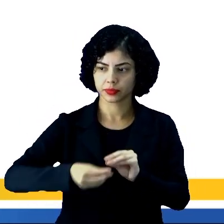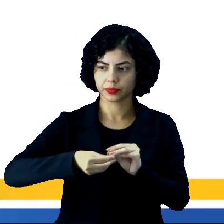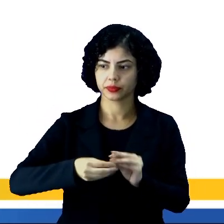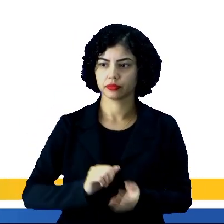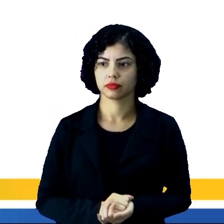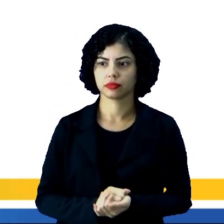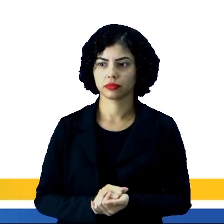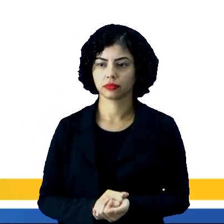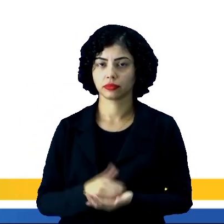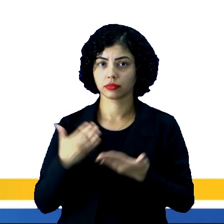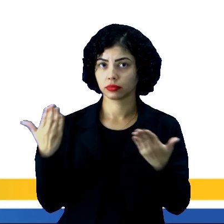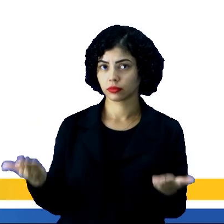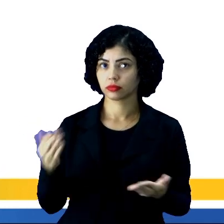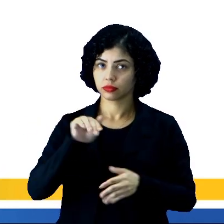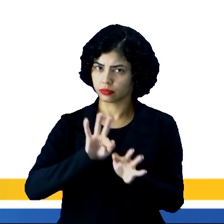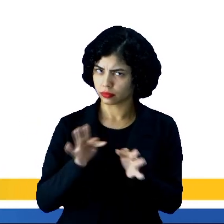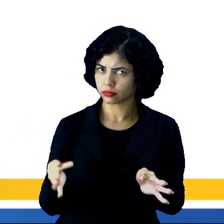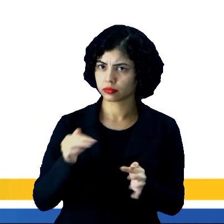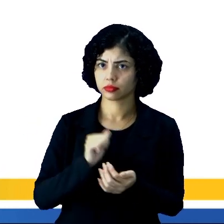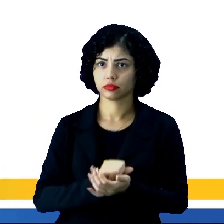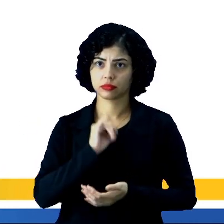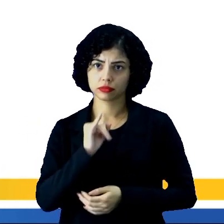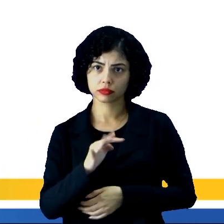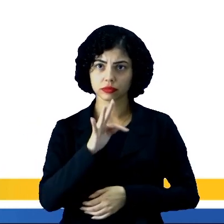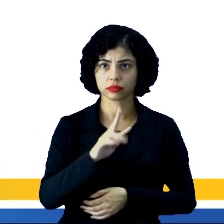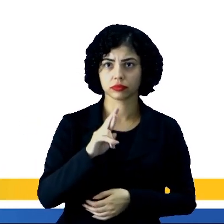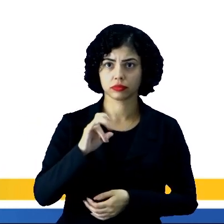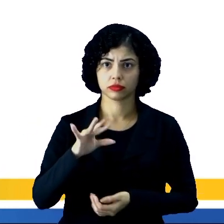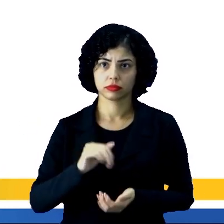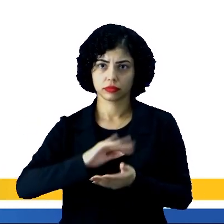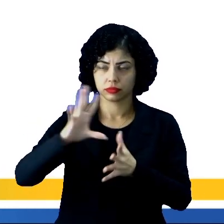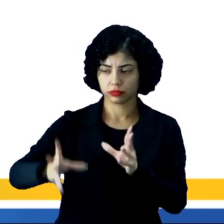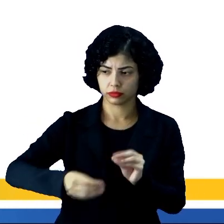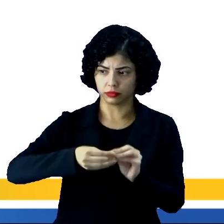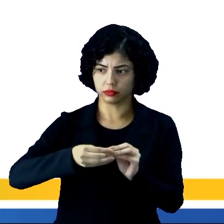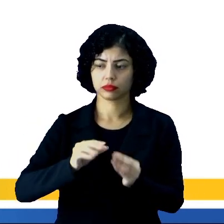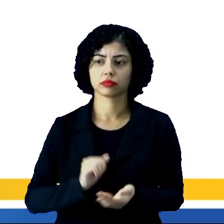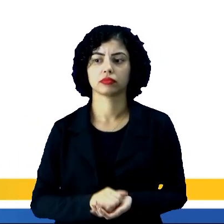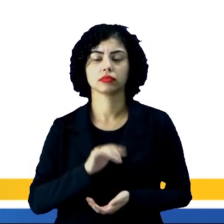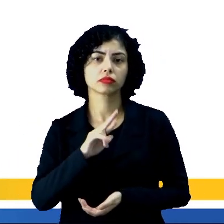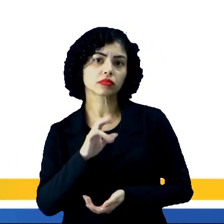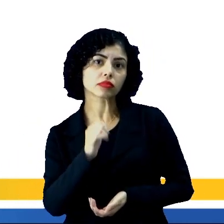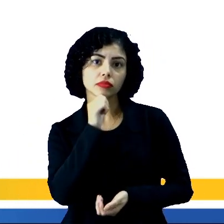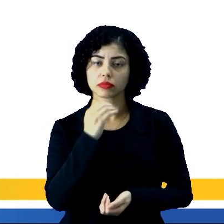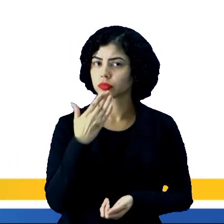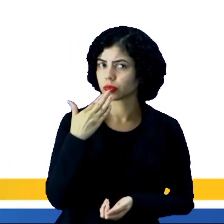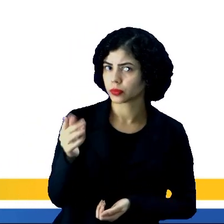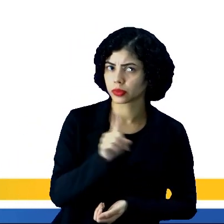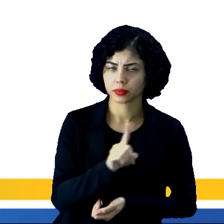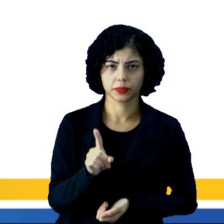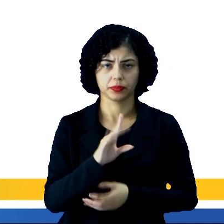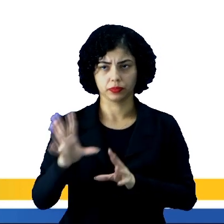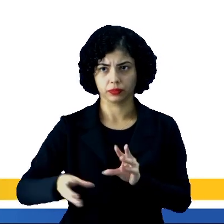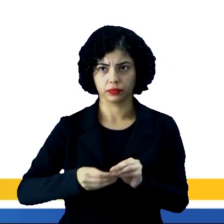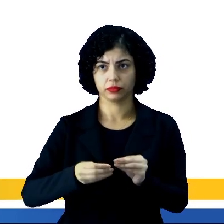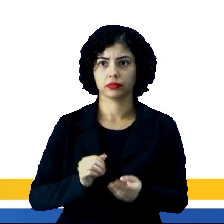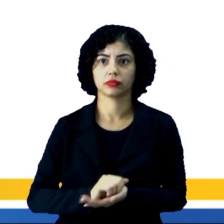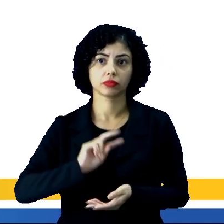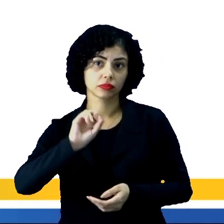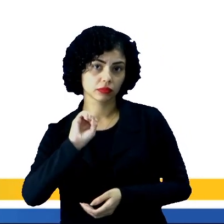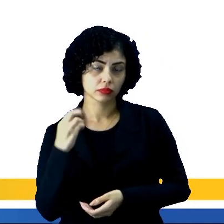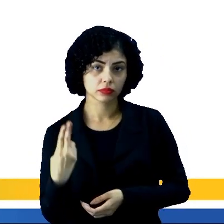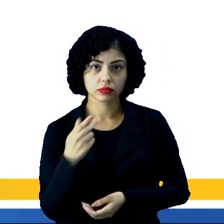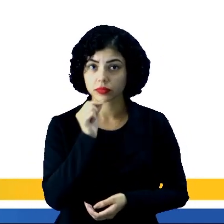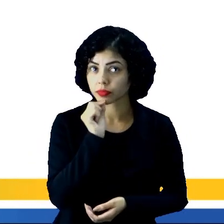ação completa galera isso é simples se o transitivo pede complemento o intransitivo não pede complemento ou